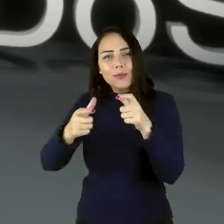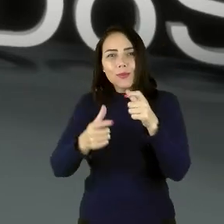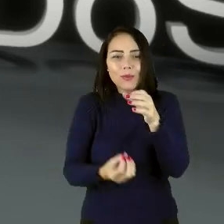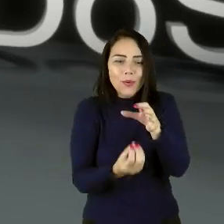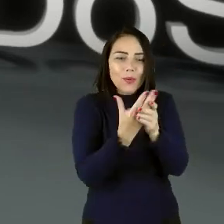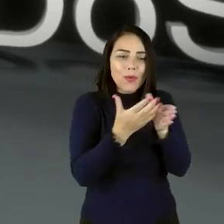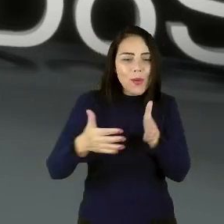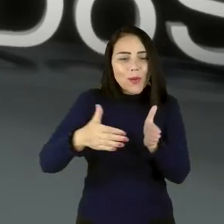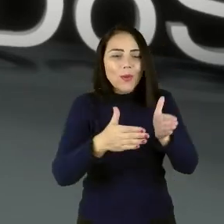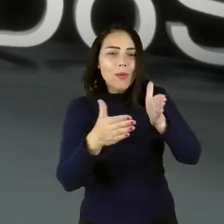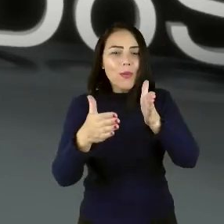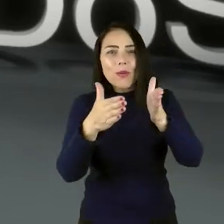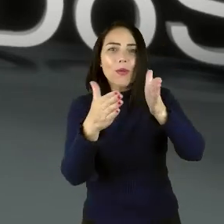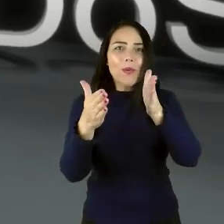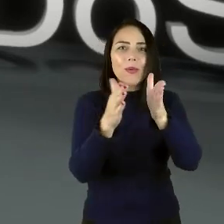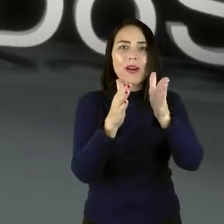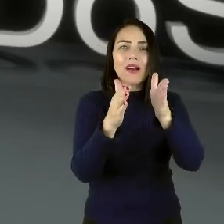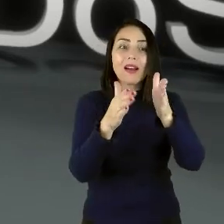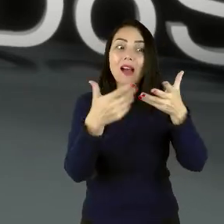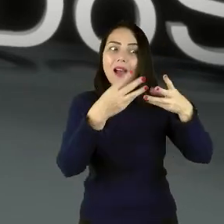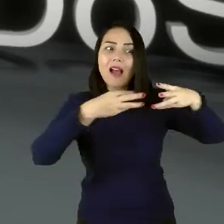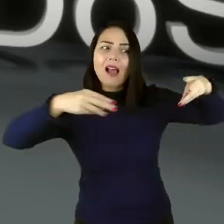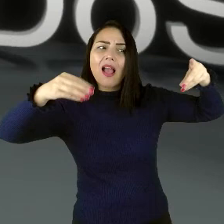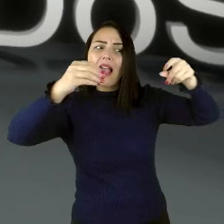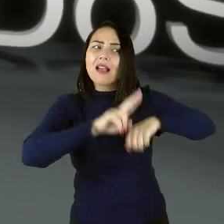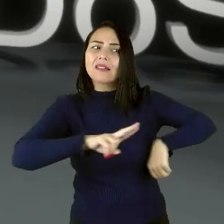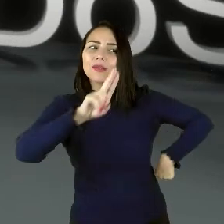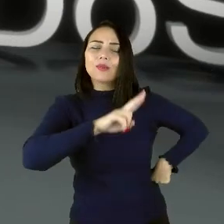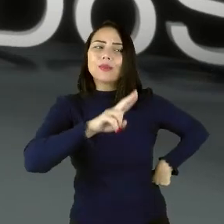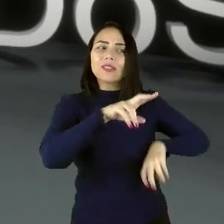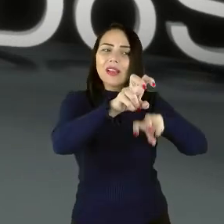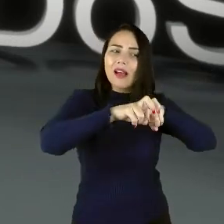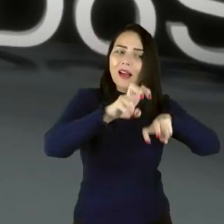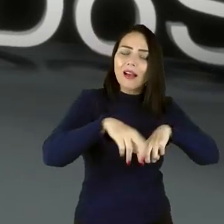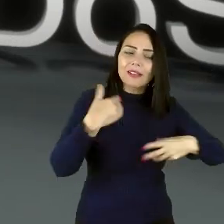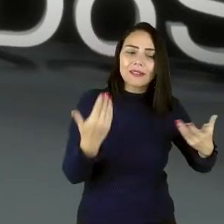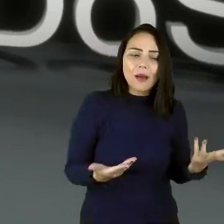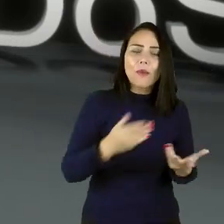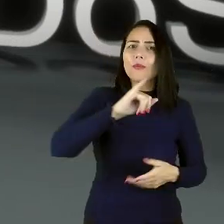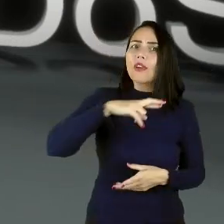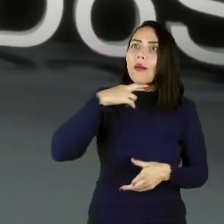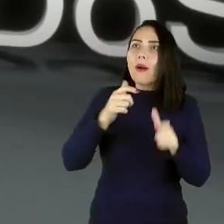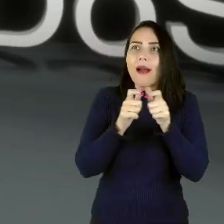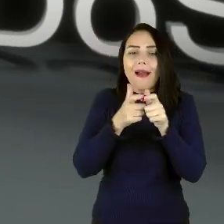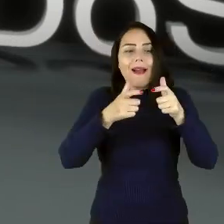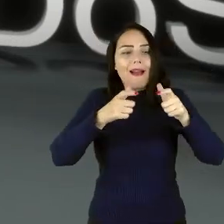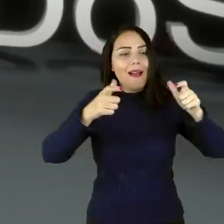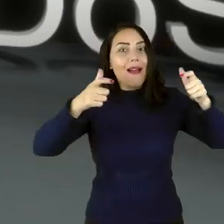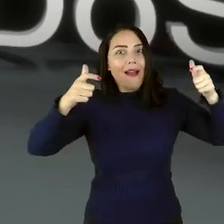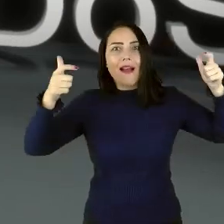margens dos cursos d'água, em meio a grandes parcelas de terra que eram utilizadas para a agricultura. Jaraguá foi